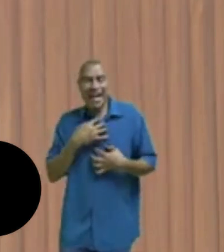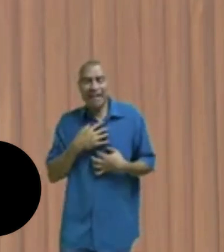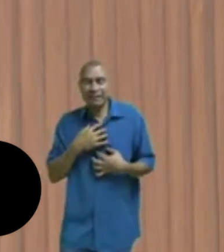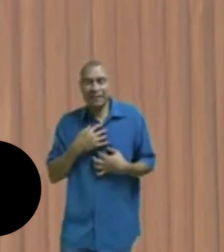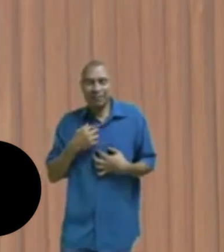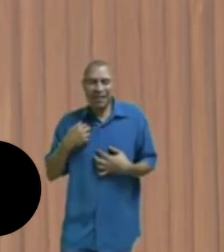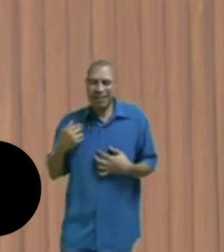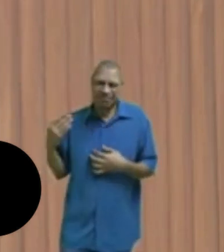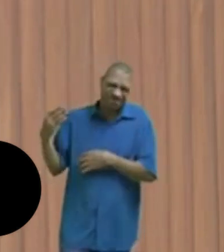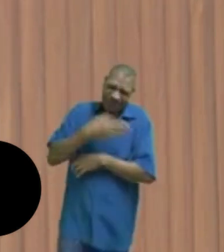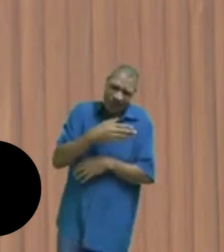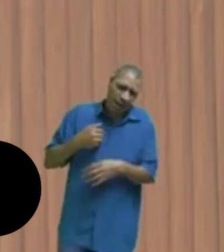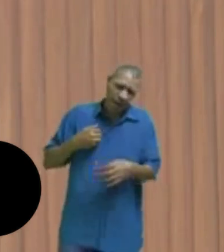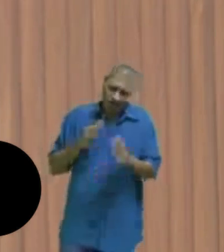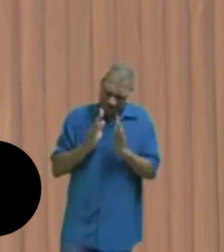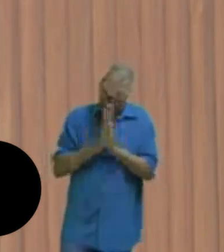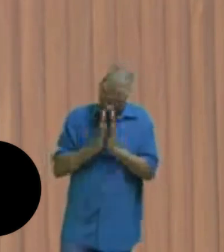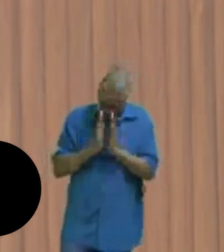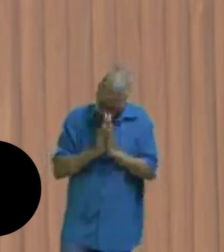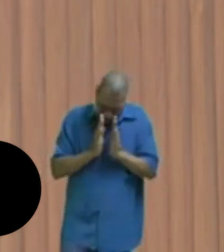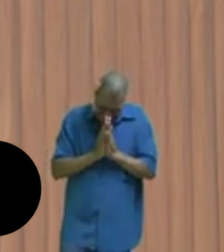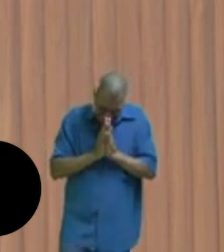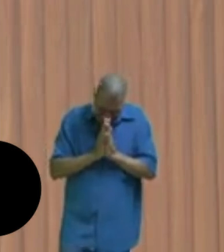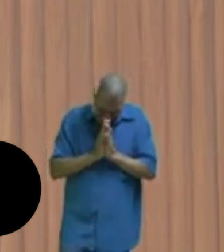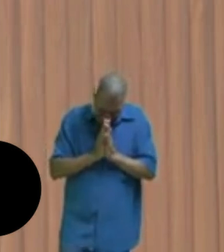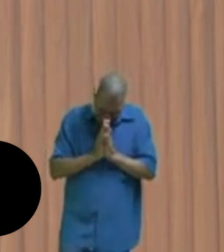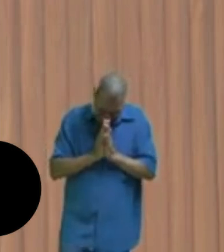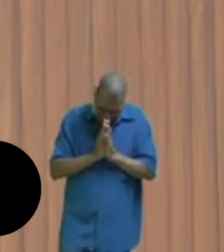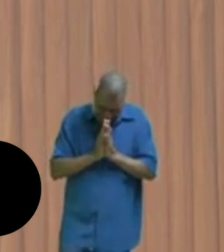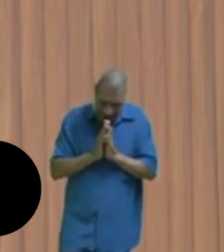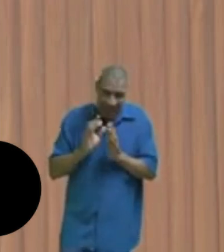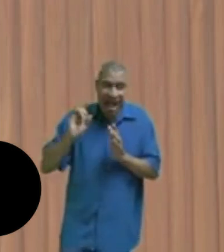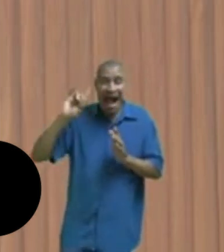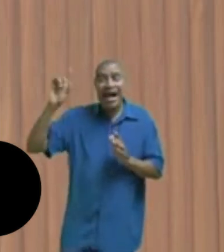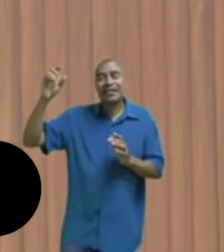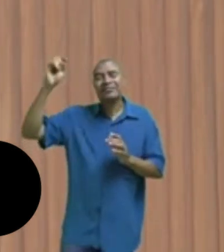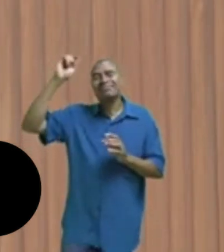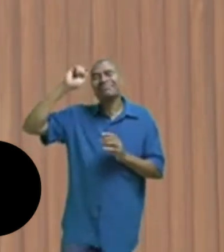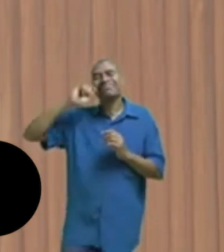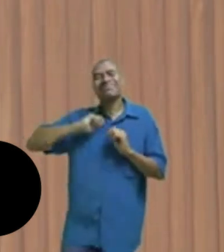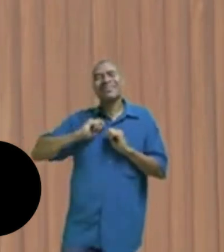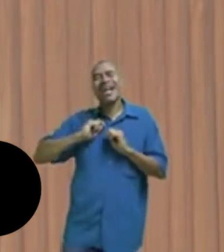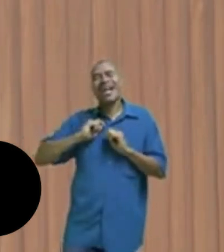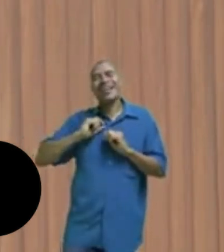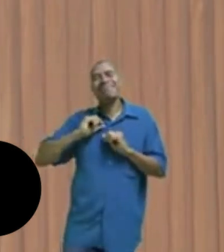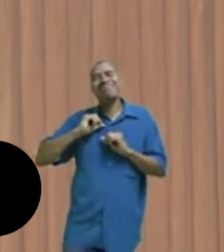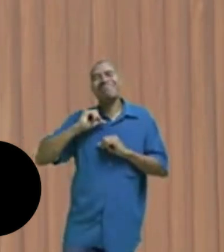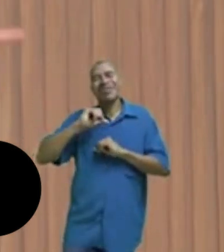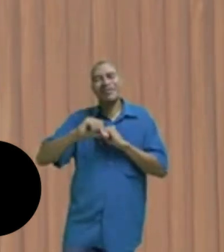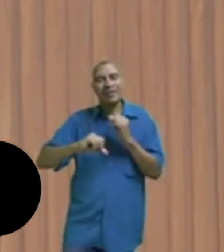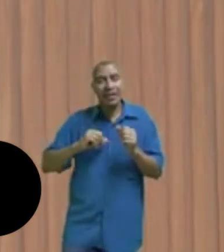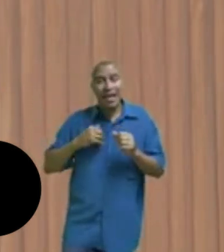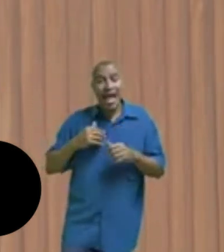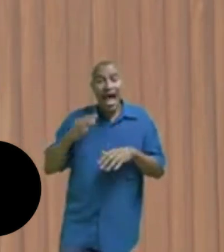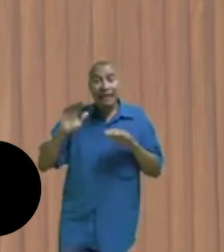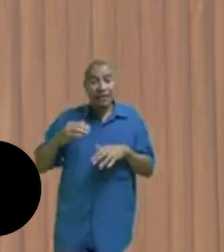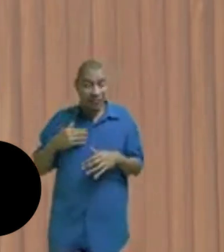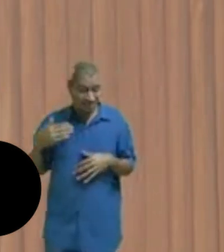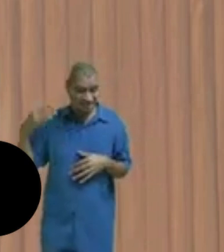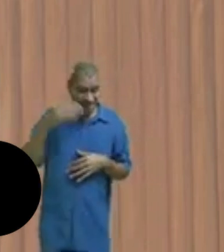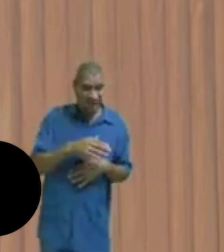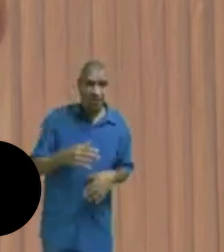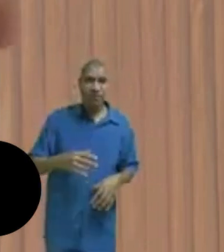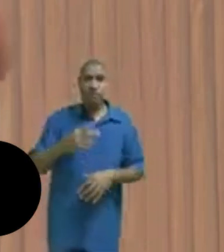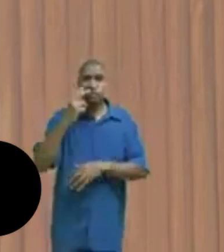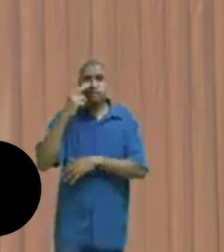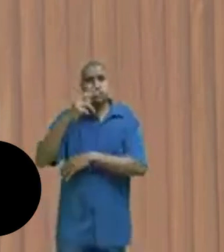compassivo. Eu prometi para mim mesmo que hoje é o último culto, nunca mais eu volto nesse lugar. Nunca mais eu olho para essa igreja.